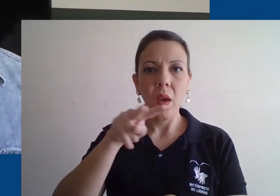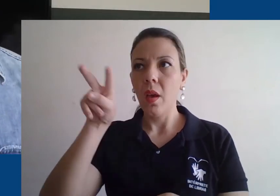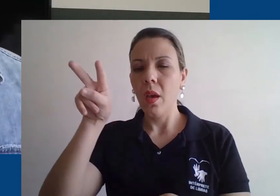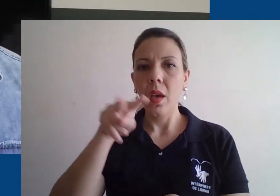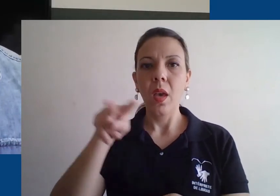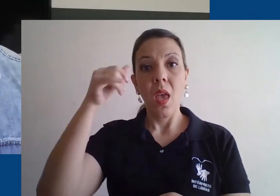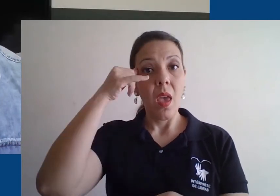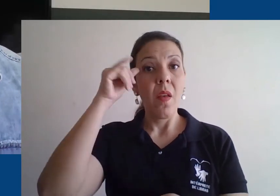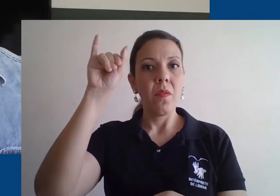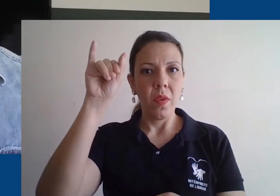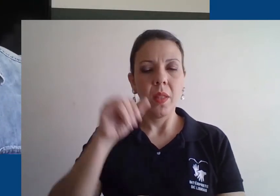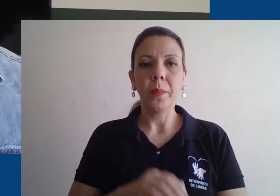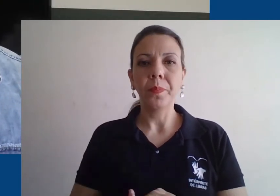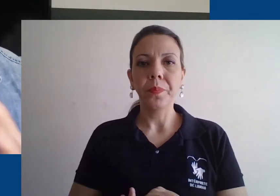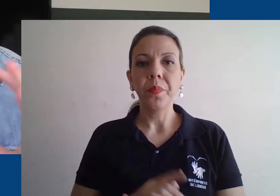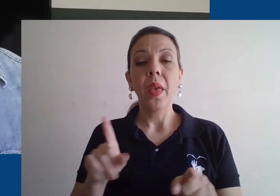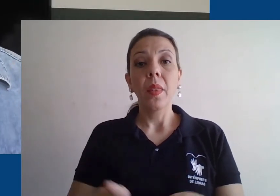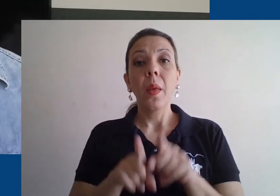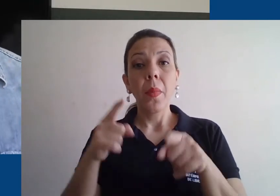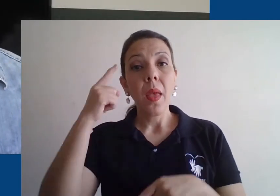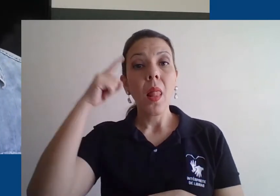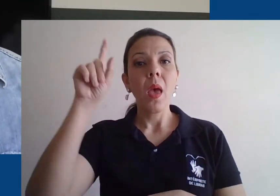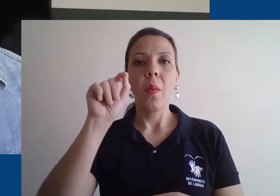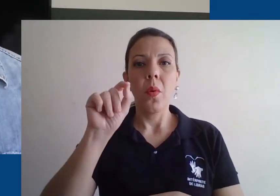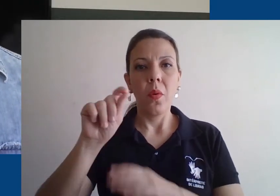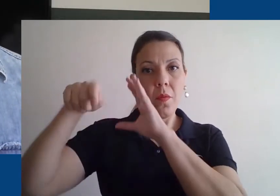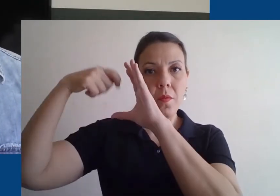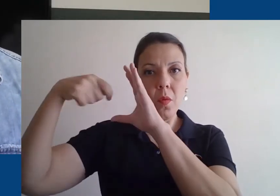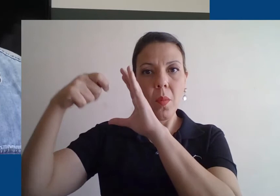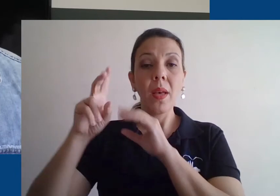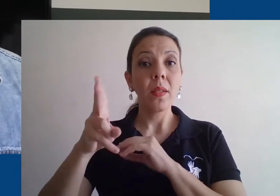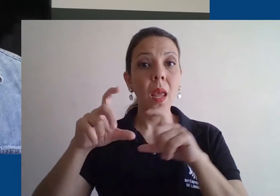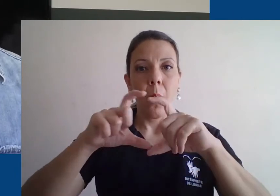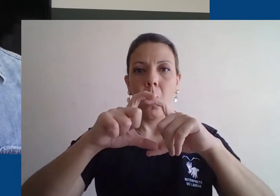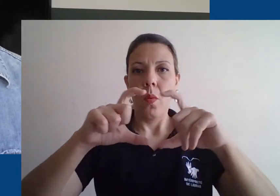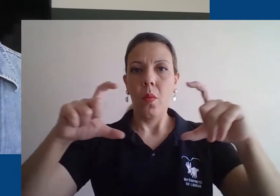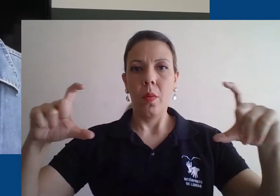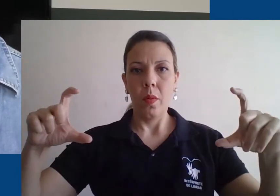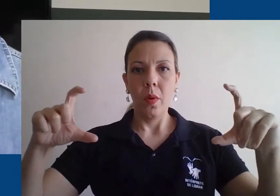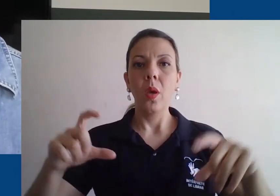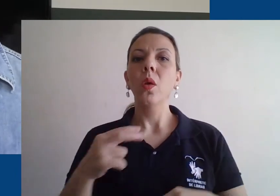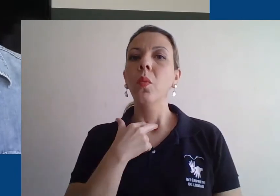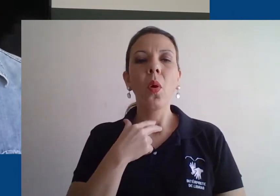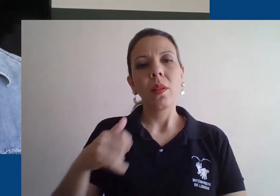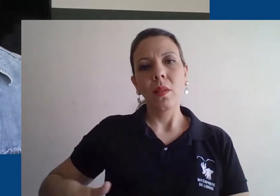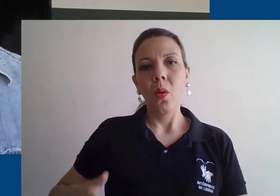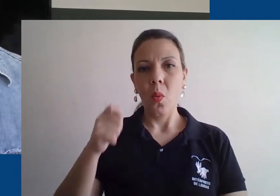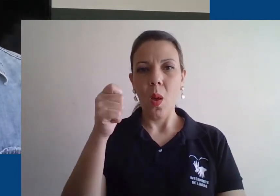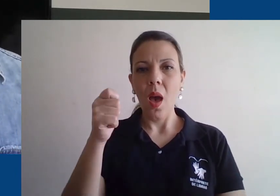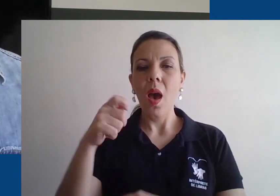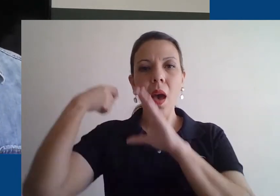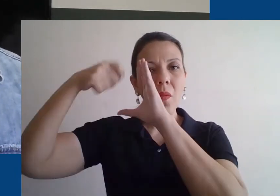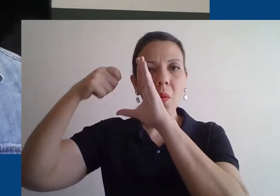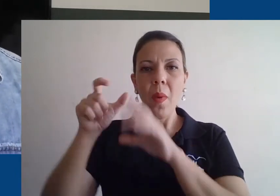aqui. E uma dica geral, lembrando de gravar na horizontal, tá, pessoal? Muitas pessoas que gravam com o celular, gravam com ele na